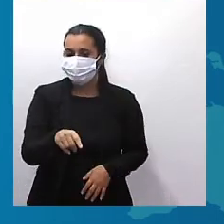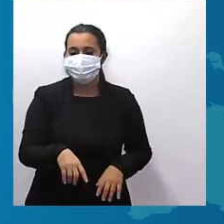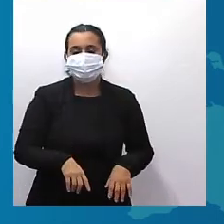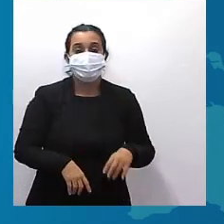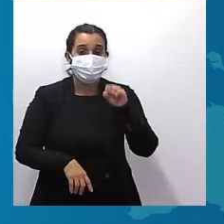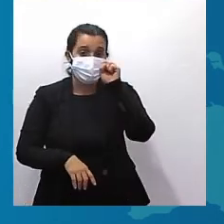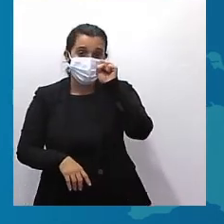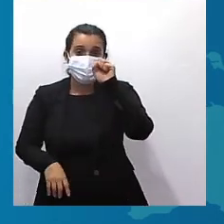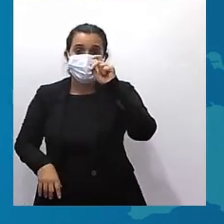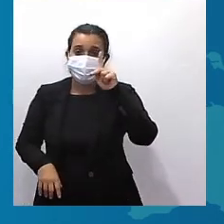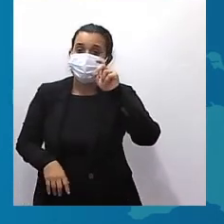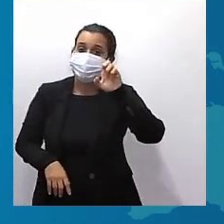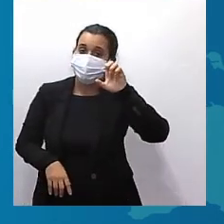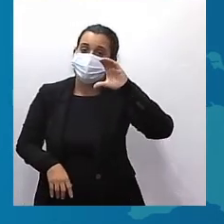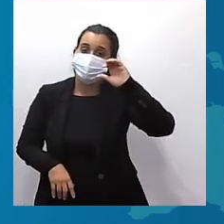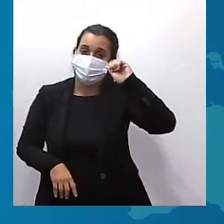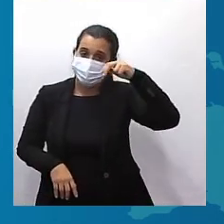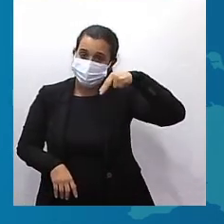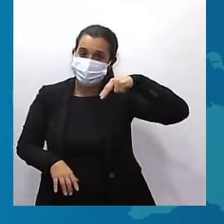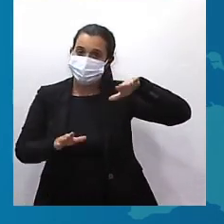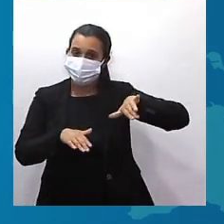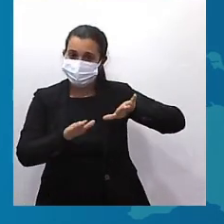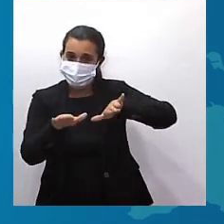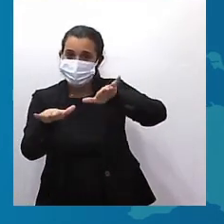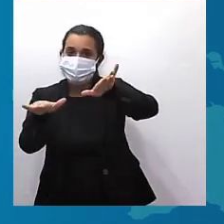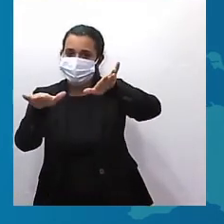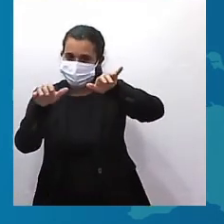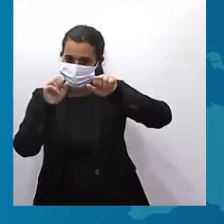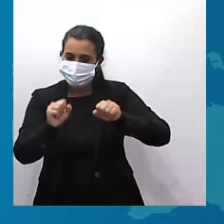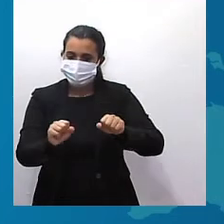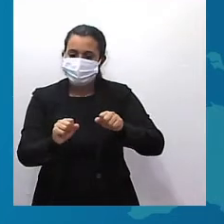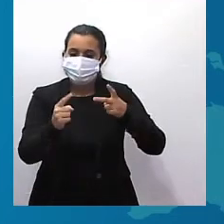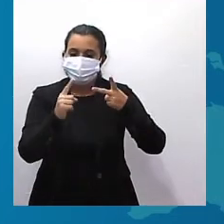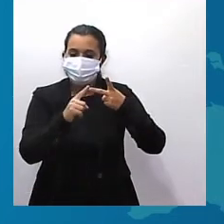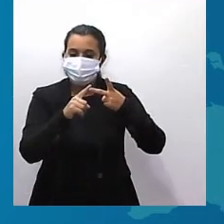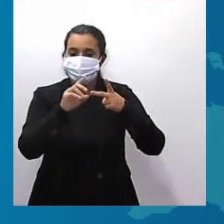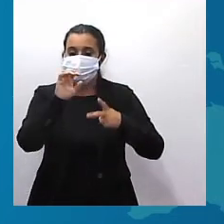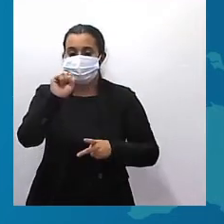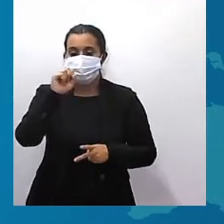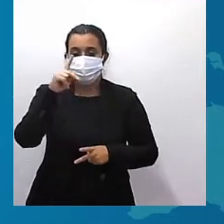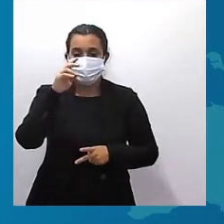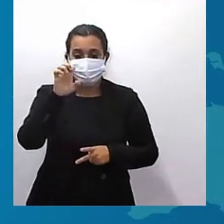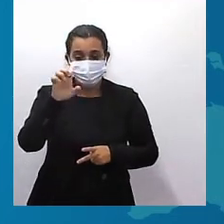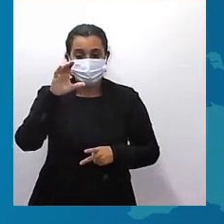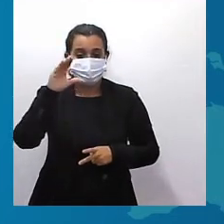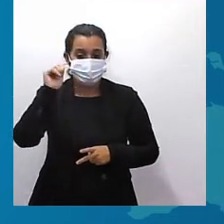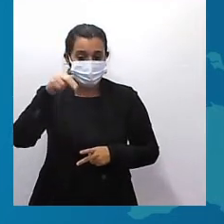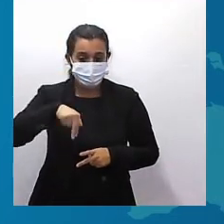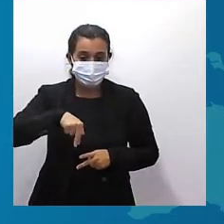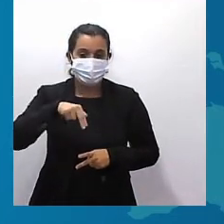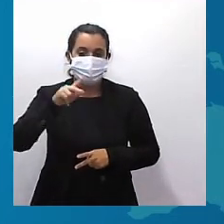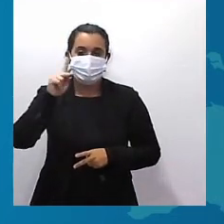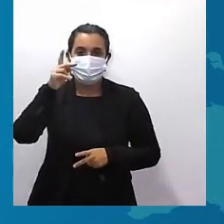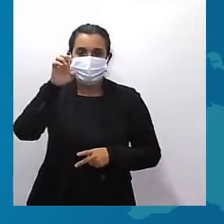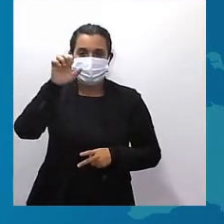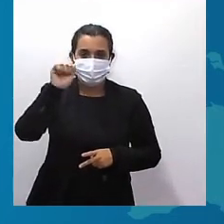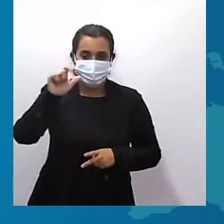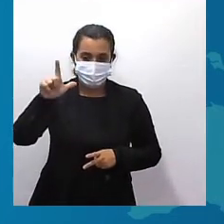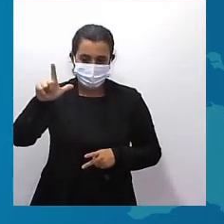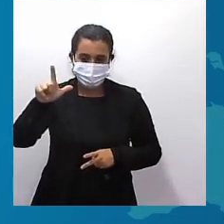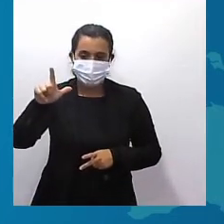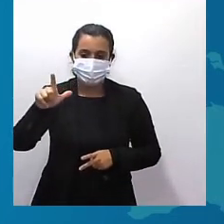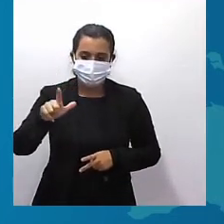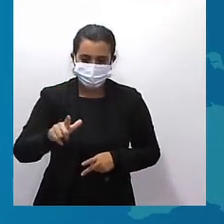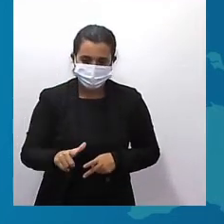fly, ela pode voar. She can heal herself, ela pode curar ela mesma ou yourself, dependendo de outra